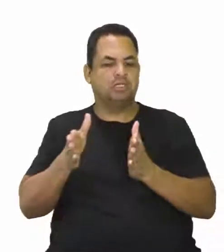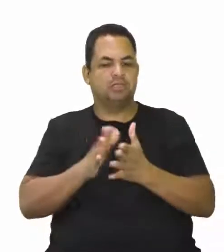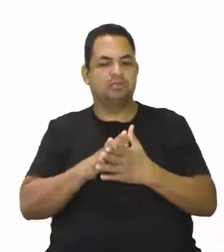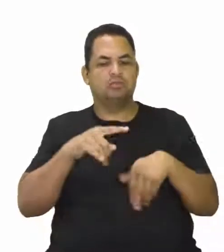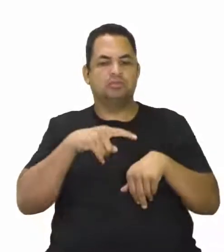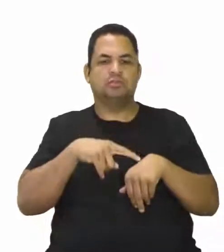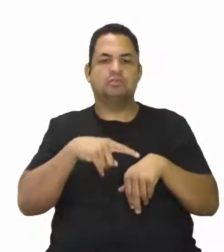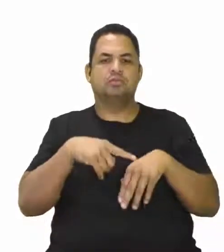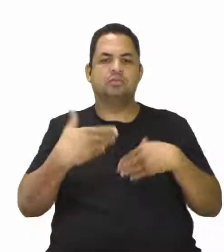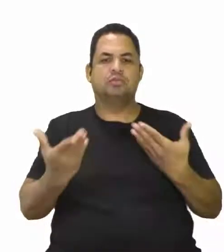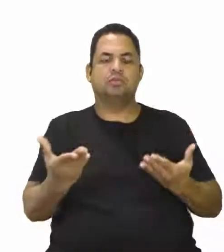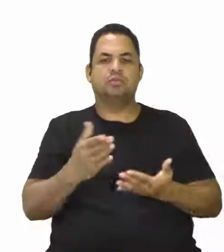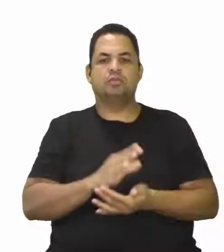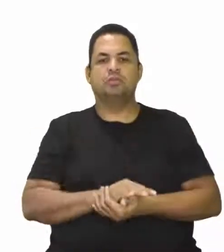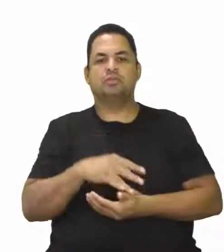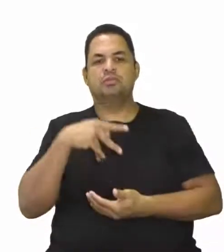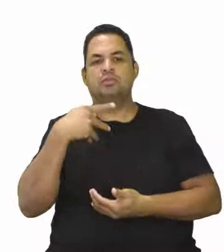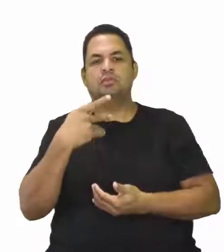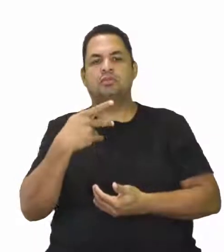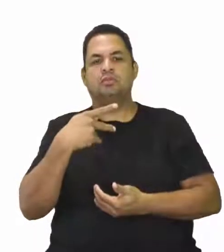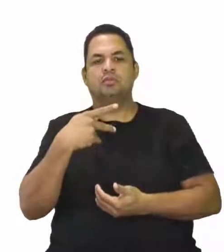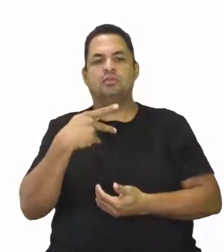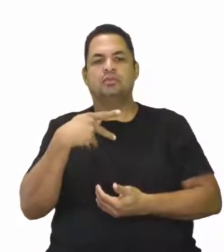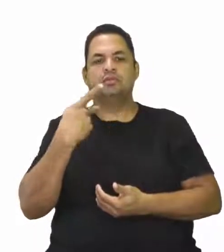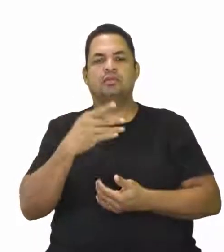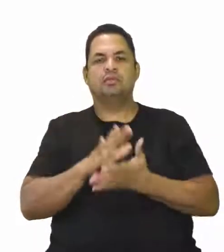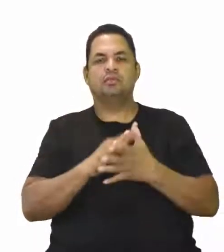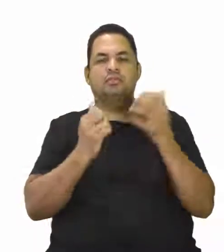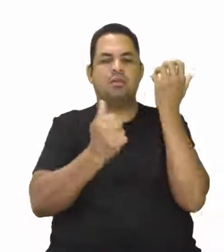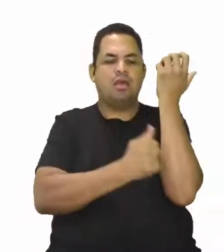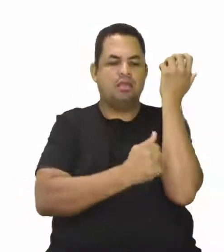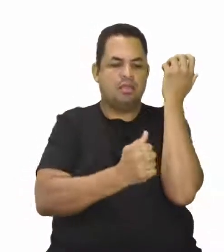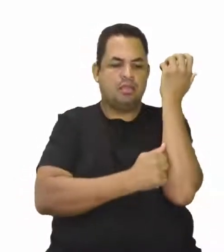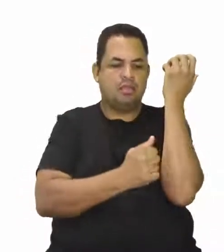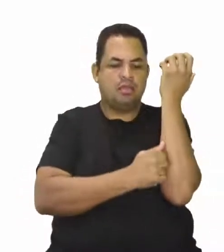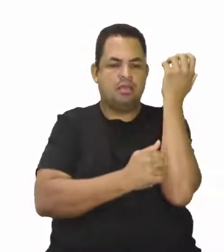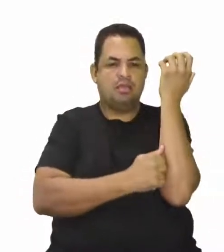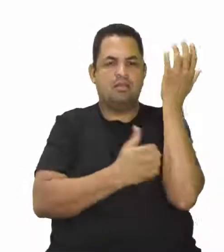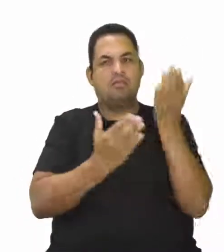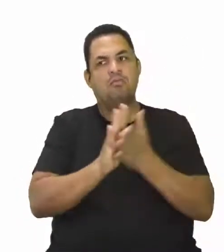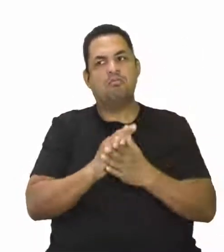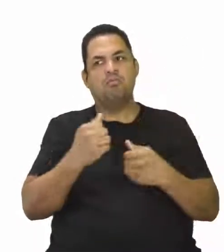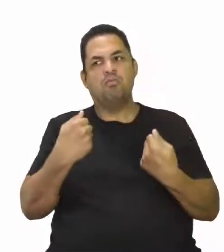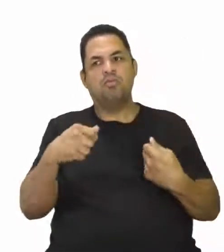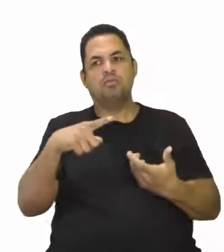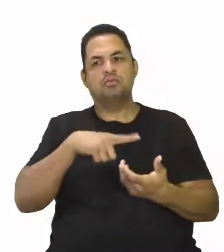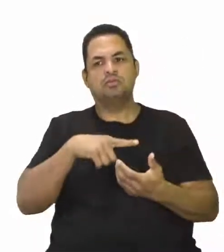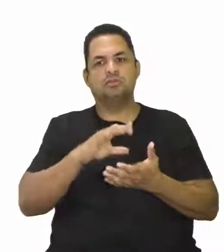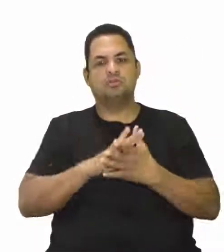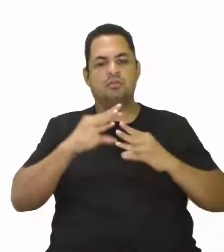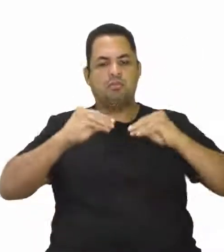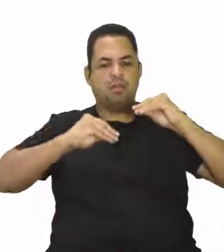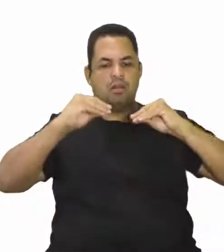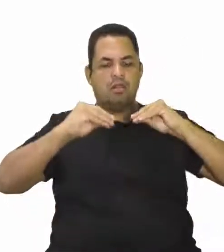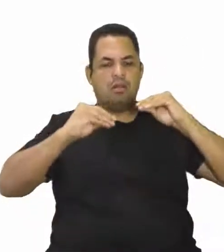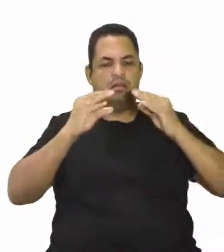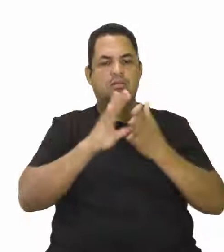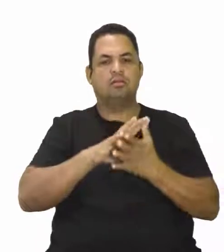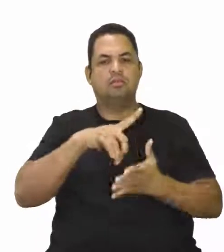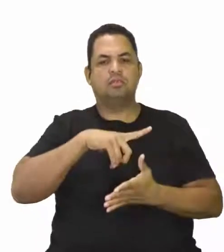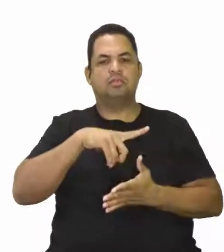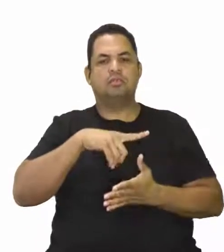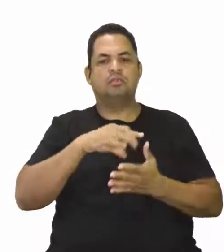Por exemplo, quando se fala de móvel de madeira, eu posso ter de madeira posso ter de plástico, posso ter